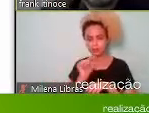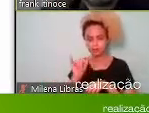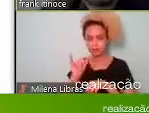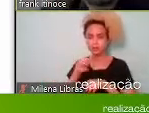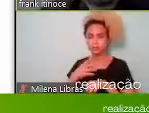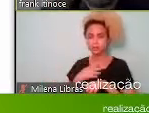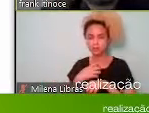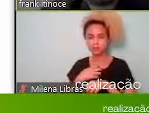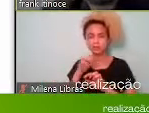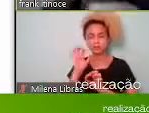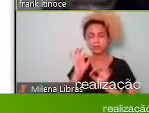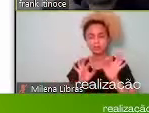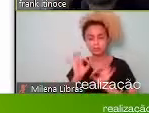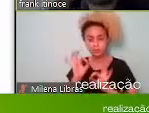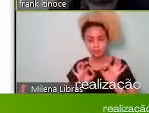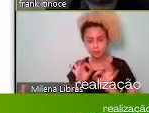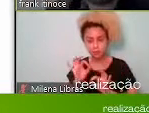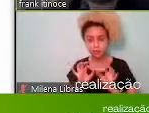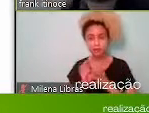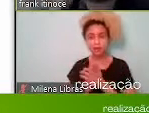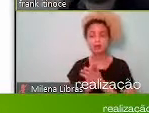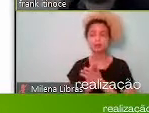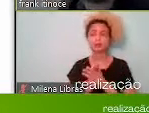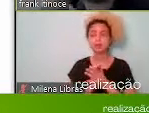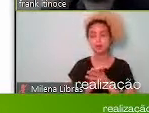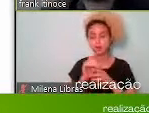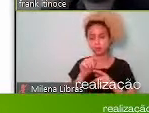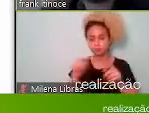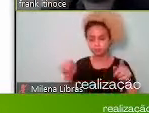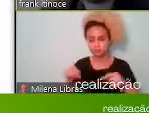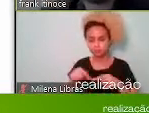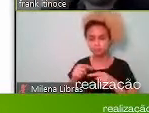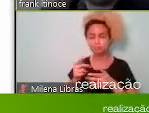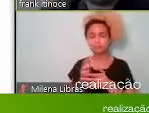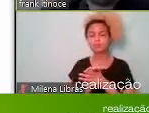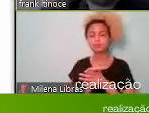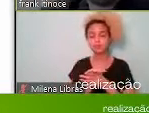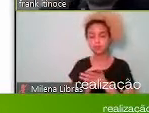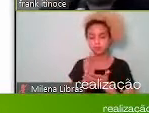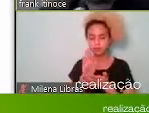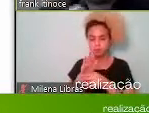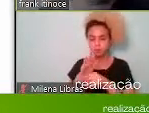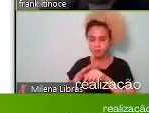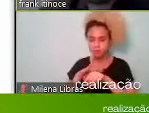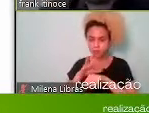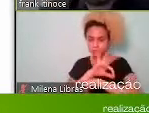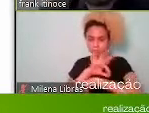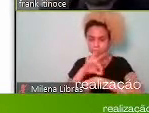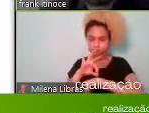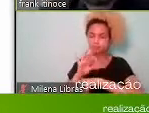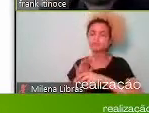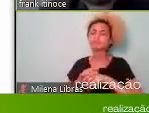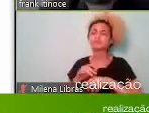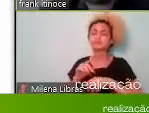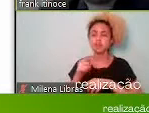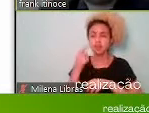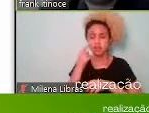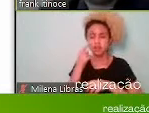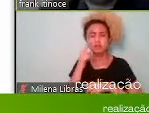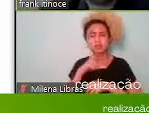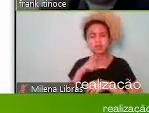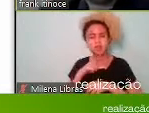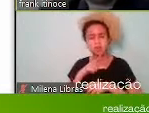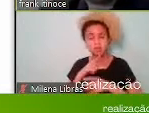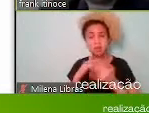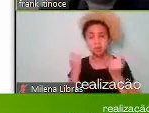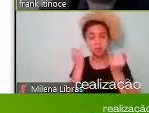projeto técnico, uma planta de arquitetura e desenhar os sistemas de proteção nessa planta. Gente, isso daqui tem informação